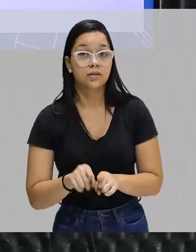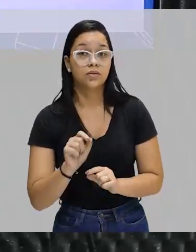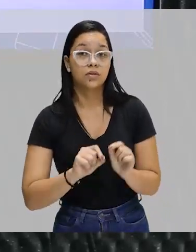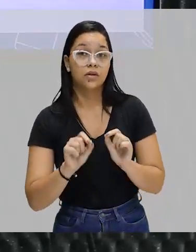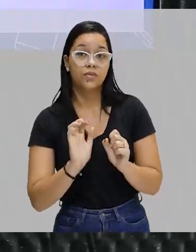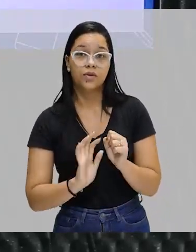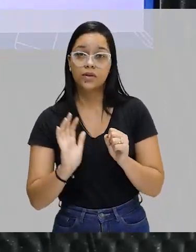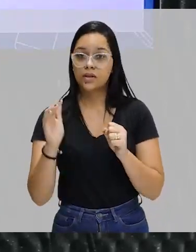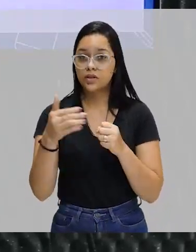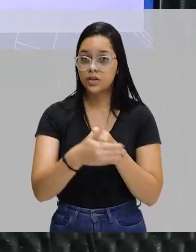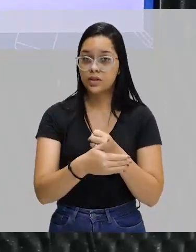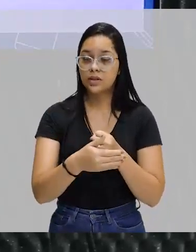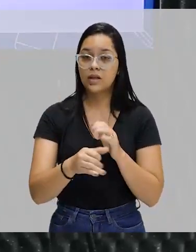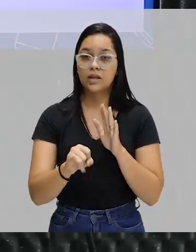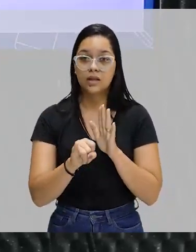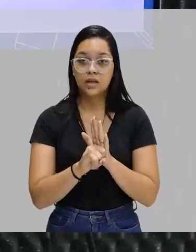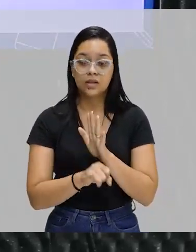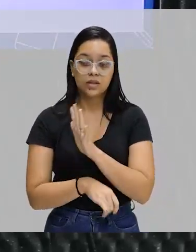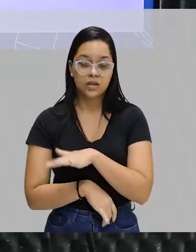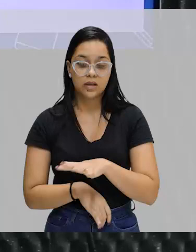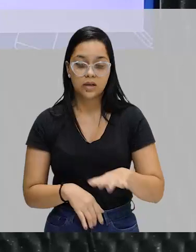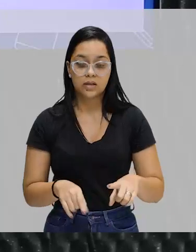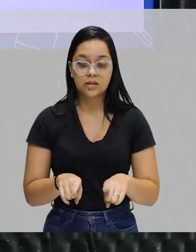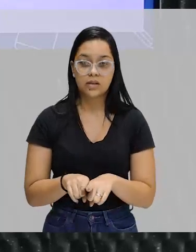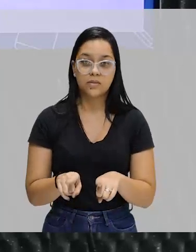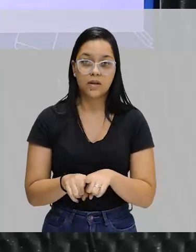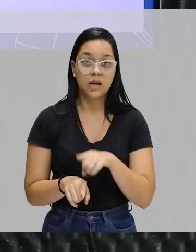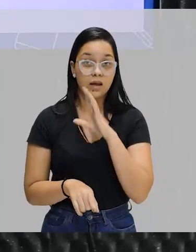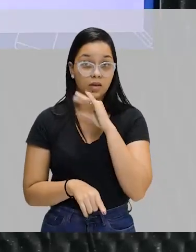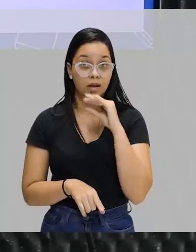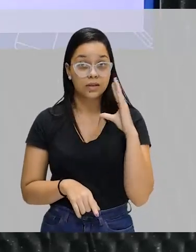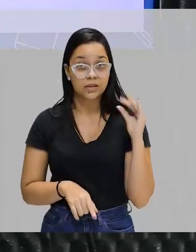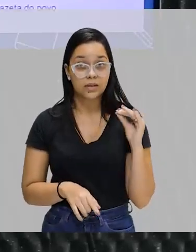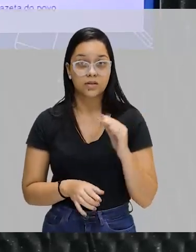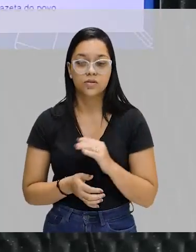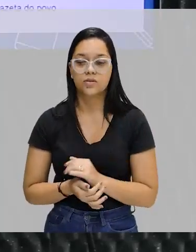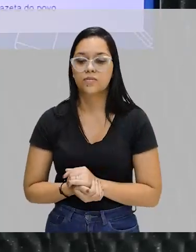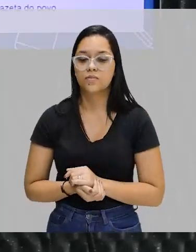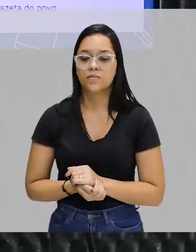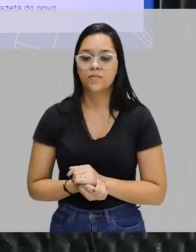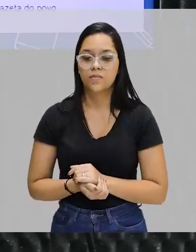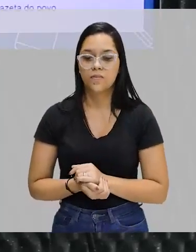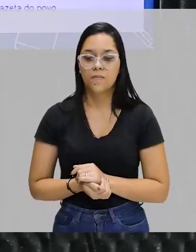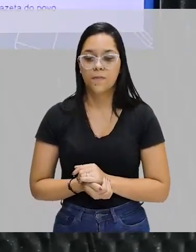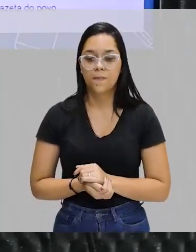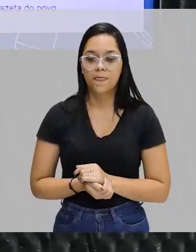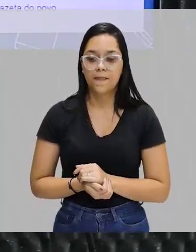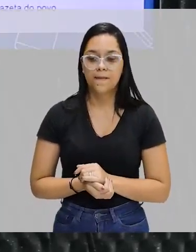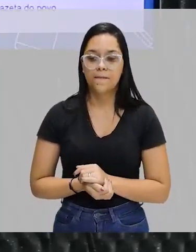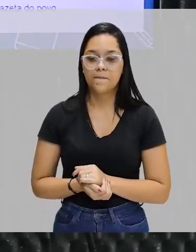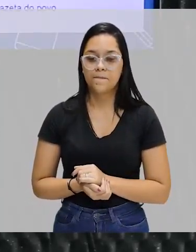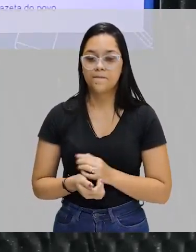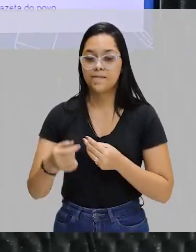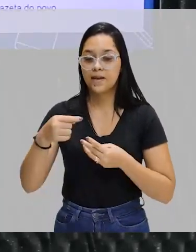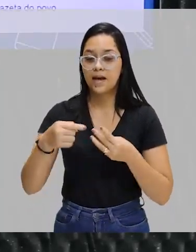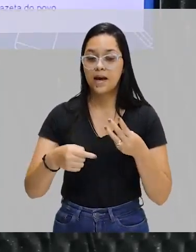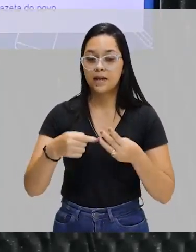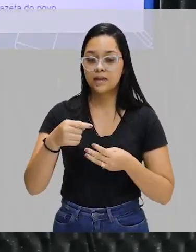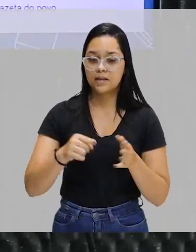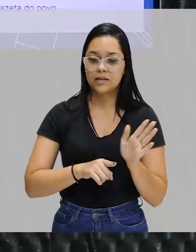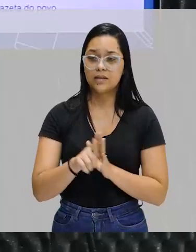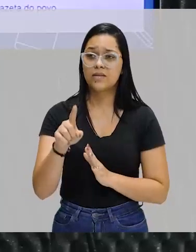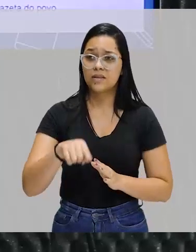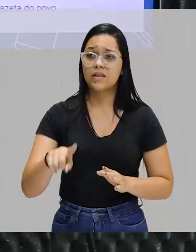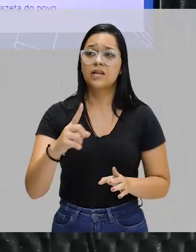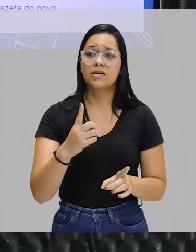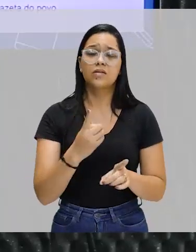estava protegendo a identidade de crianças e adolescentes. Agora, a próxima questão. Vocês vão